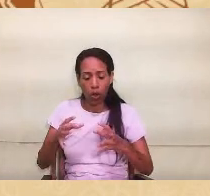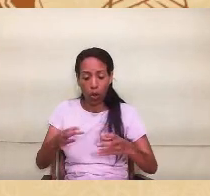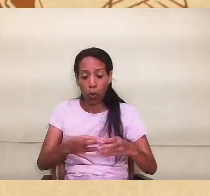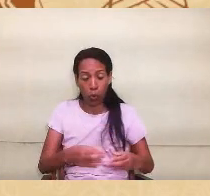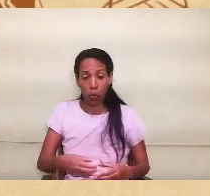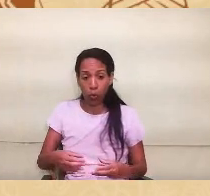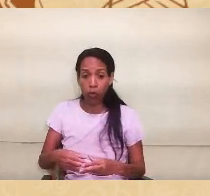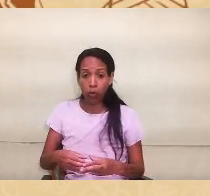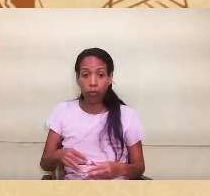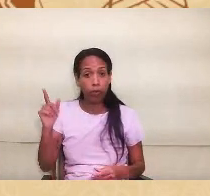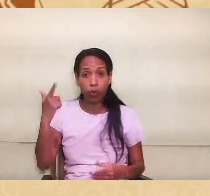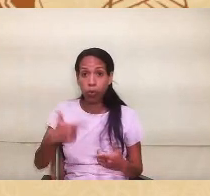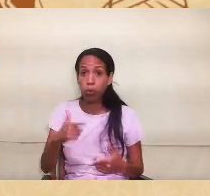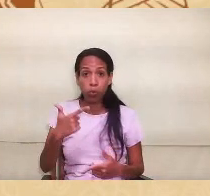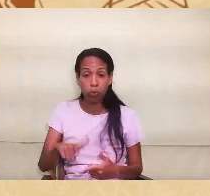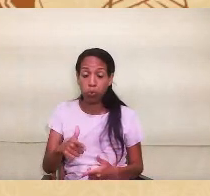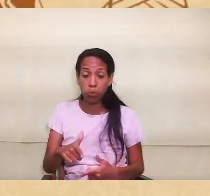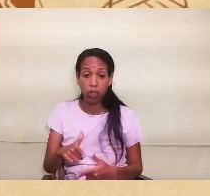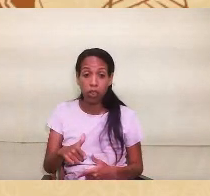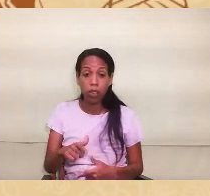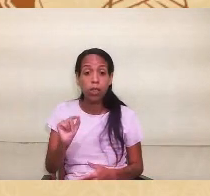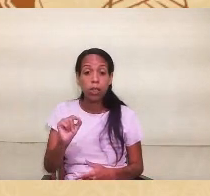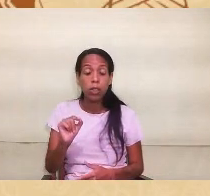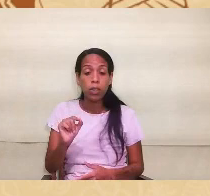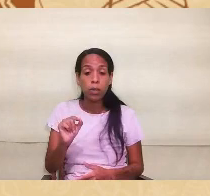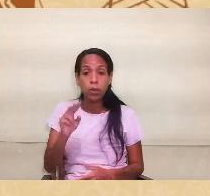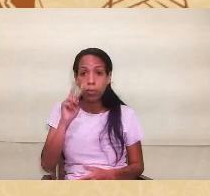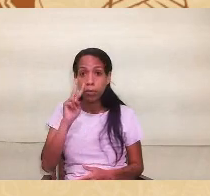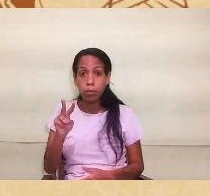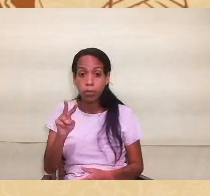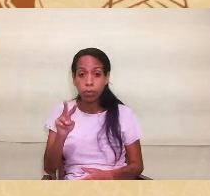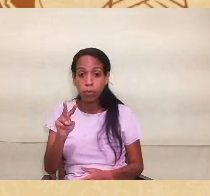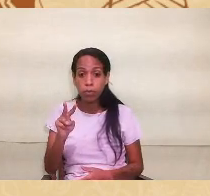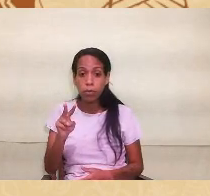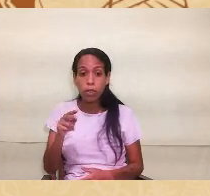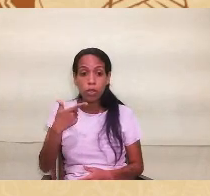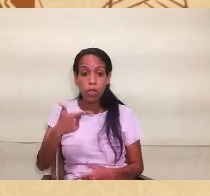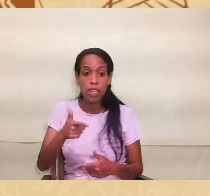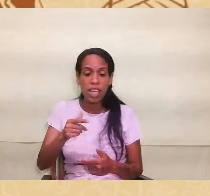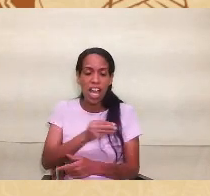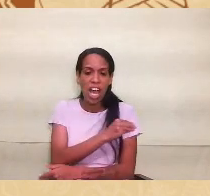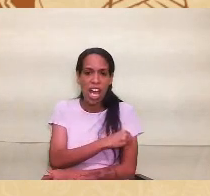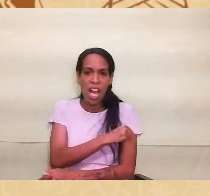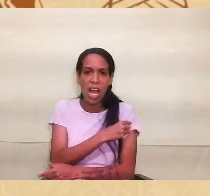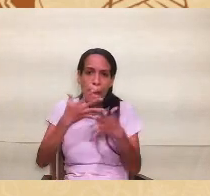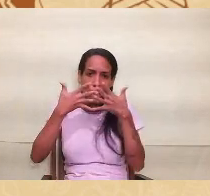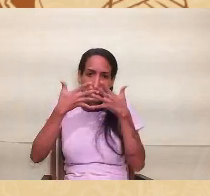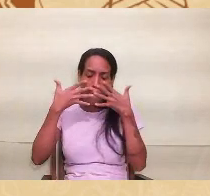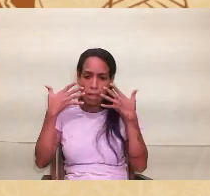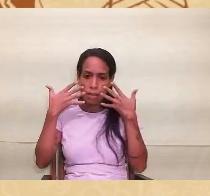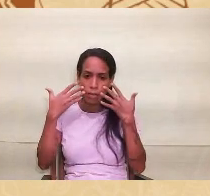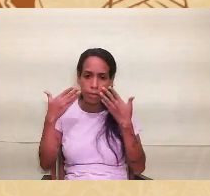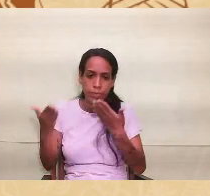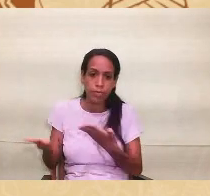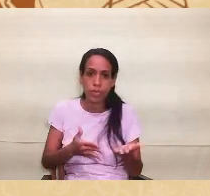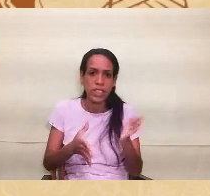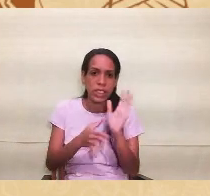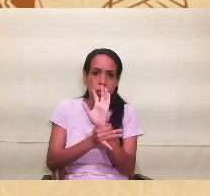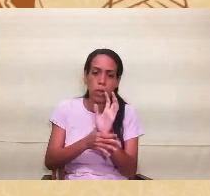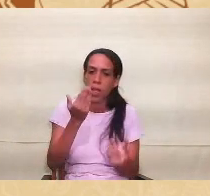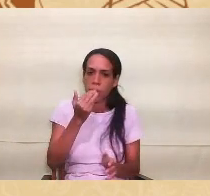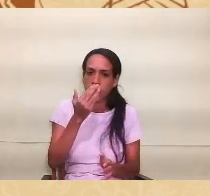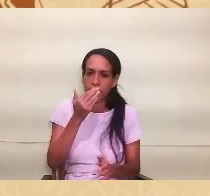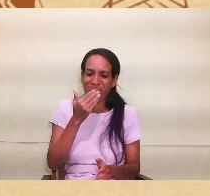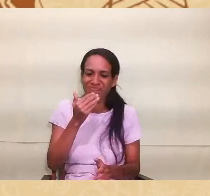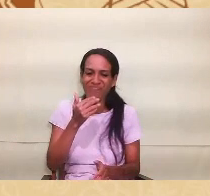veio nenhum informativo. O que, que a gente... Não veio álcool gel, não veio máscara, não veio nada. A insegurança alimentar é grande, a